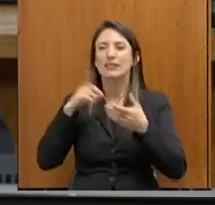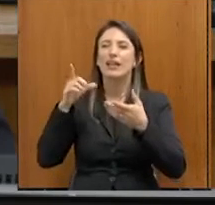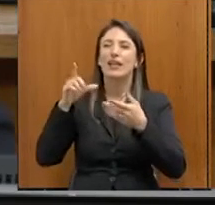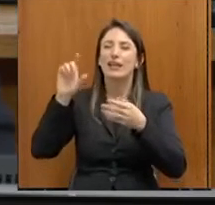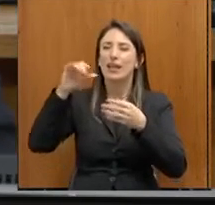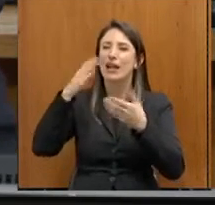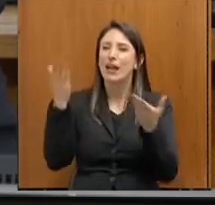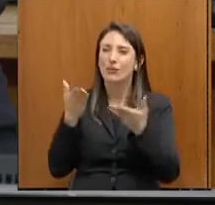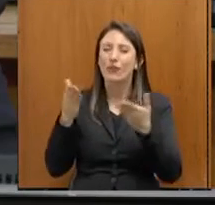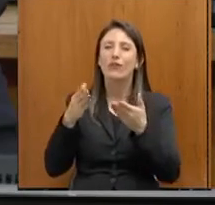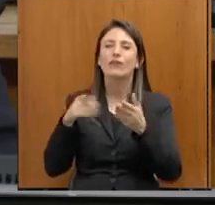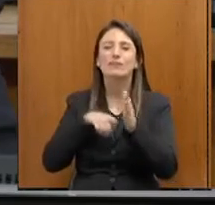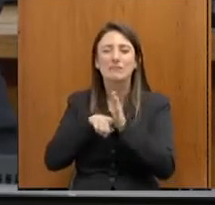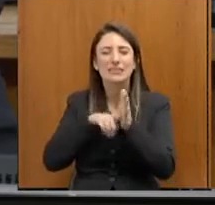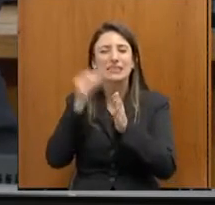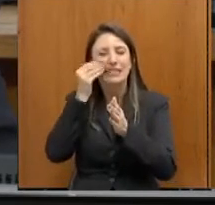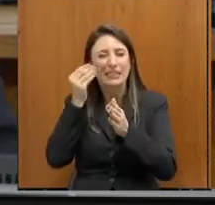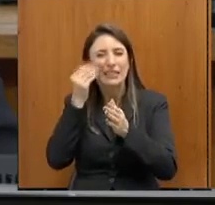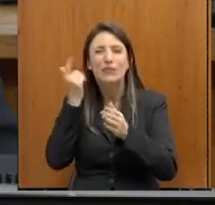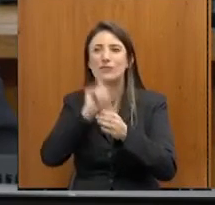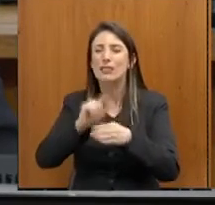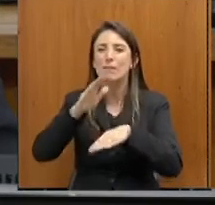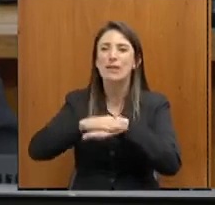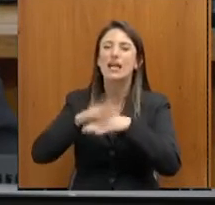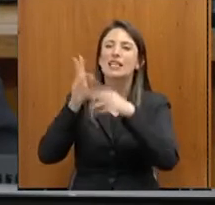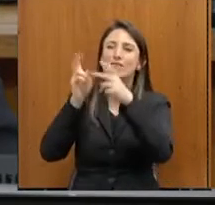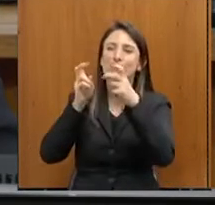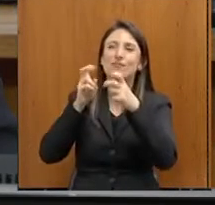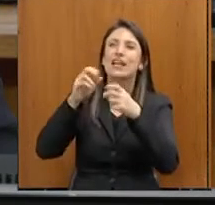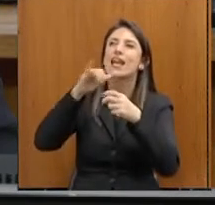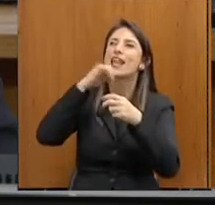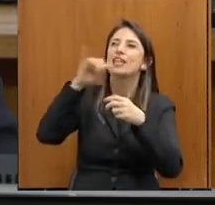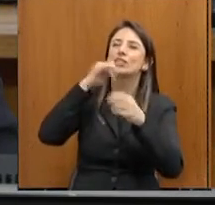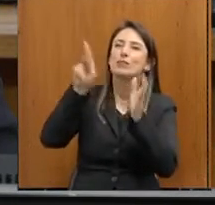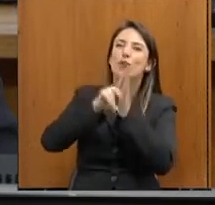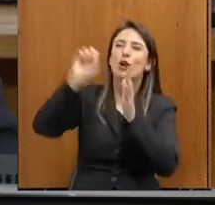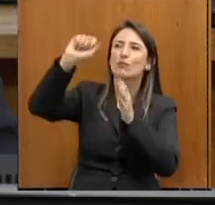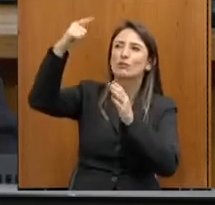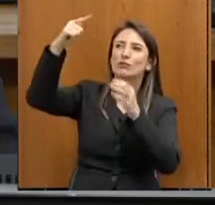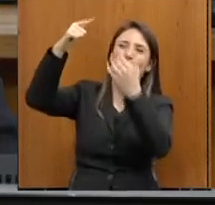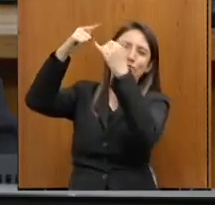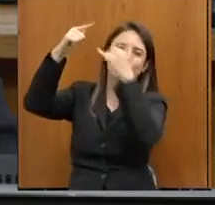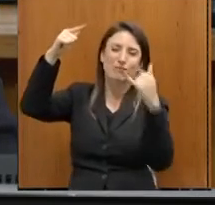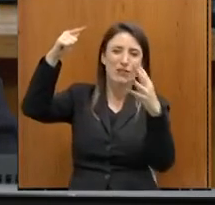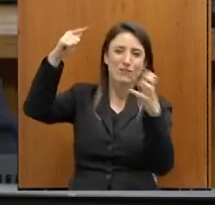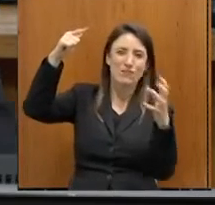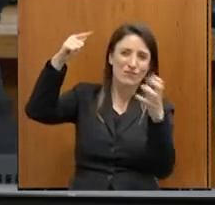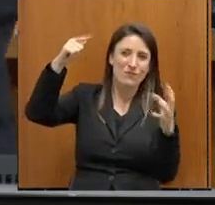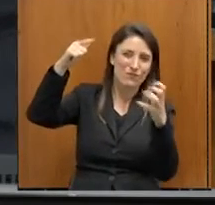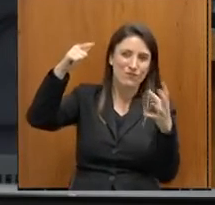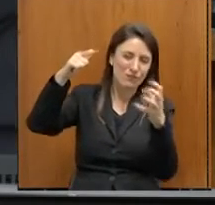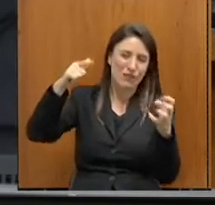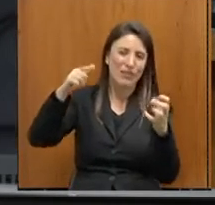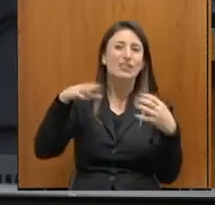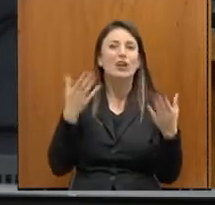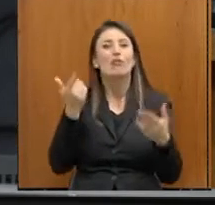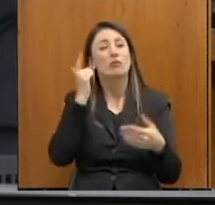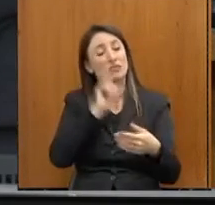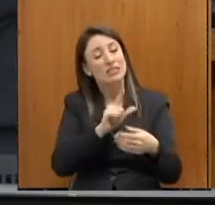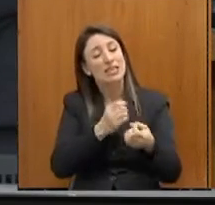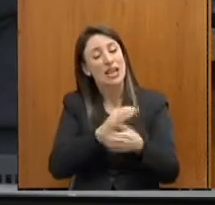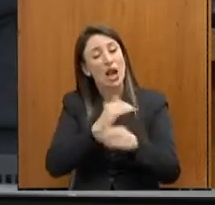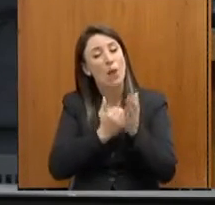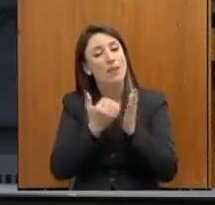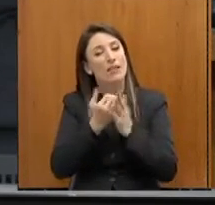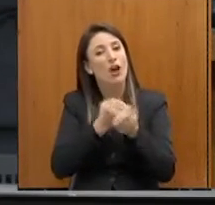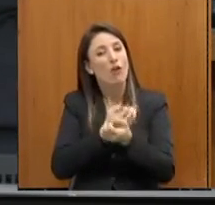a quem vai dar a sustentabilidade é para aumentar a oferta é a custos muito competitivos e do